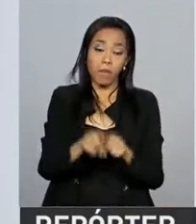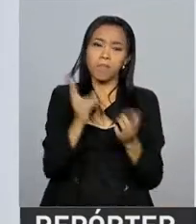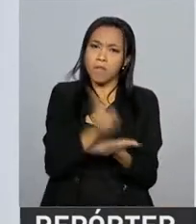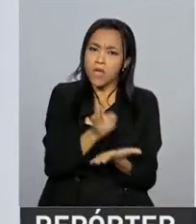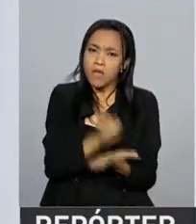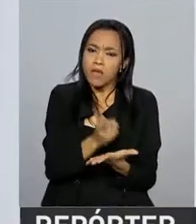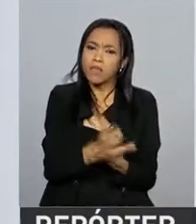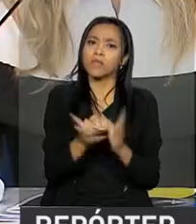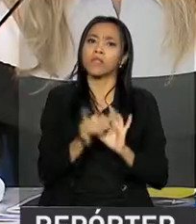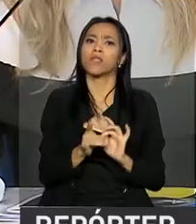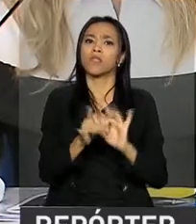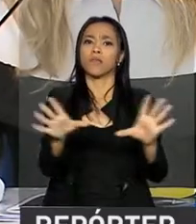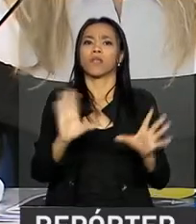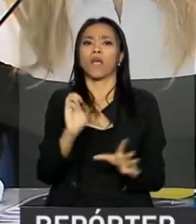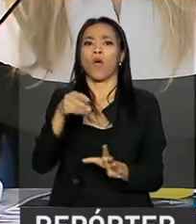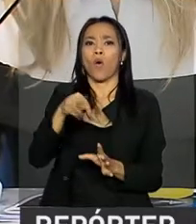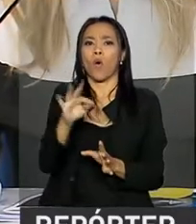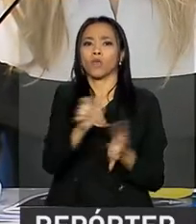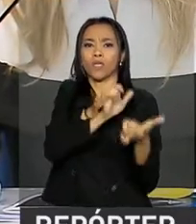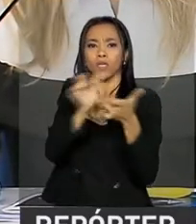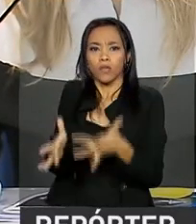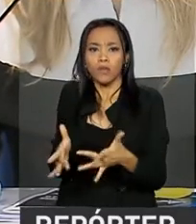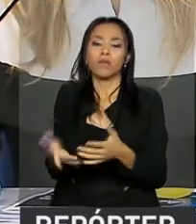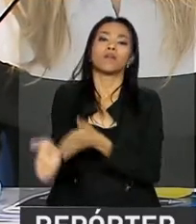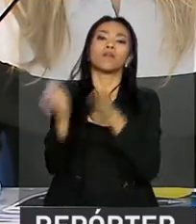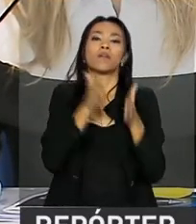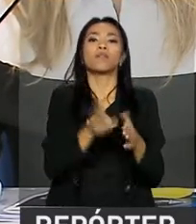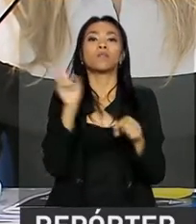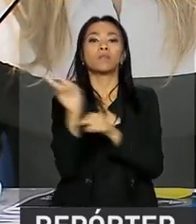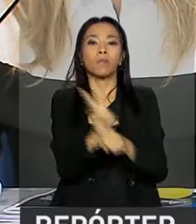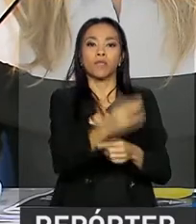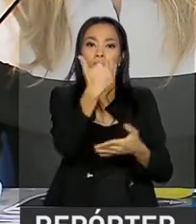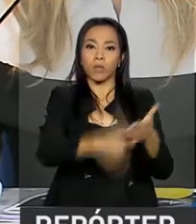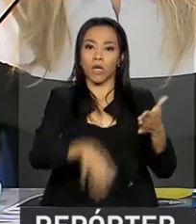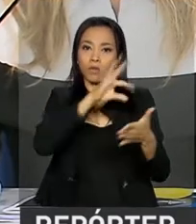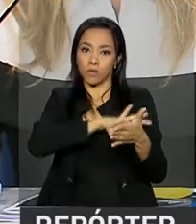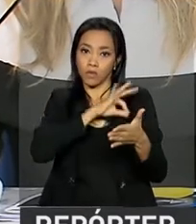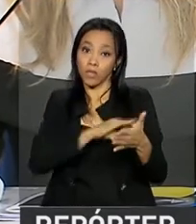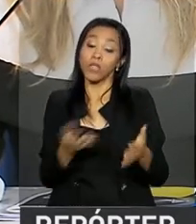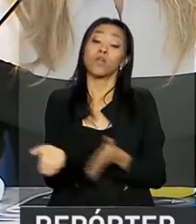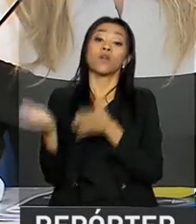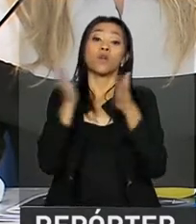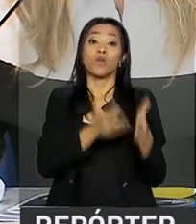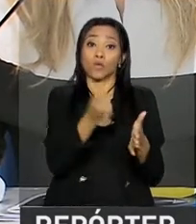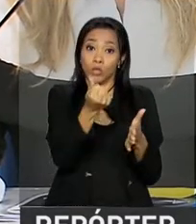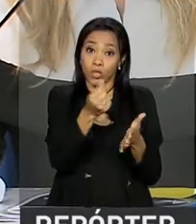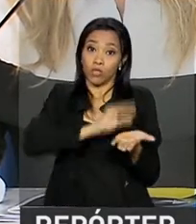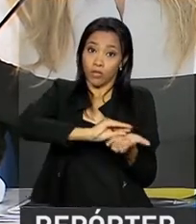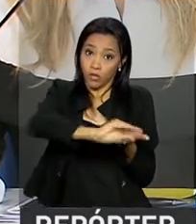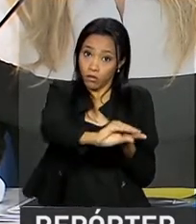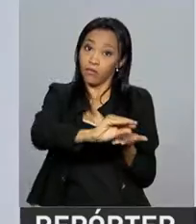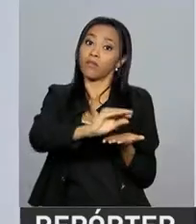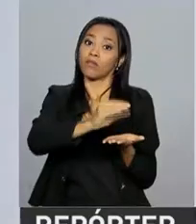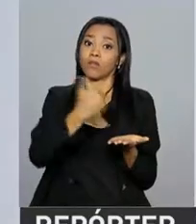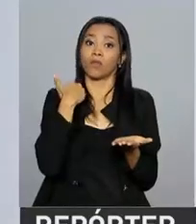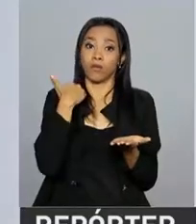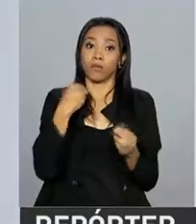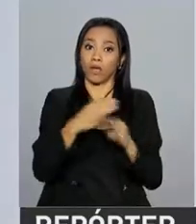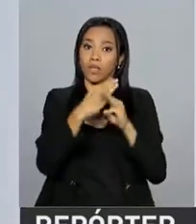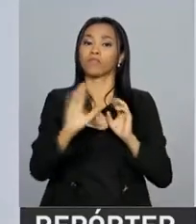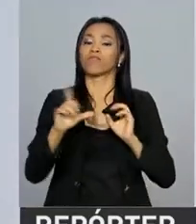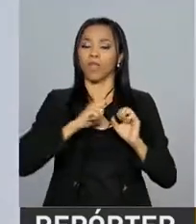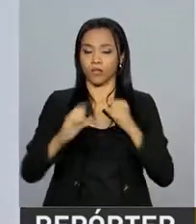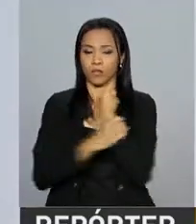contas inativas e dos empréstimos consignados os recursos depositados na caixa estão garantidos não há